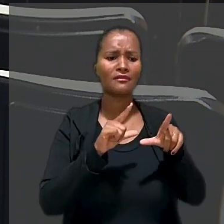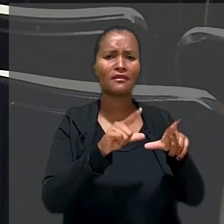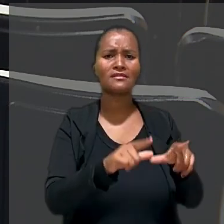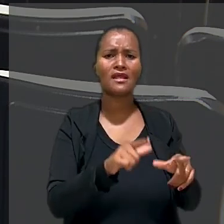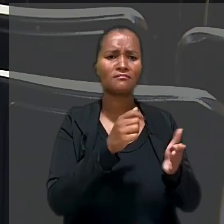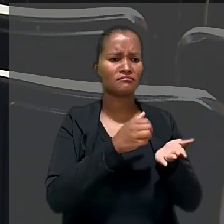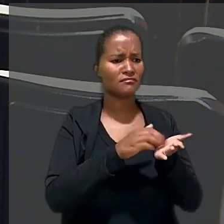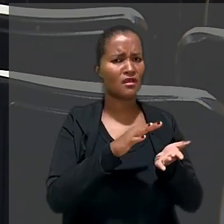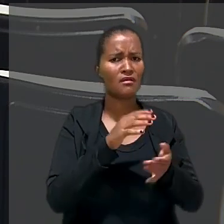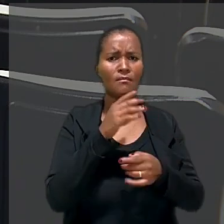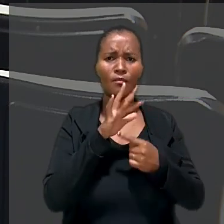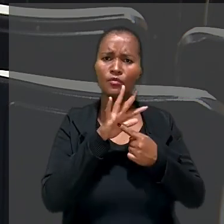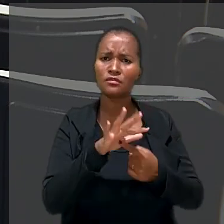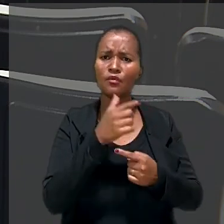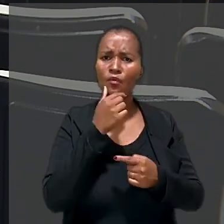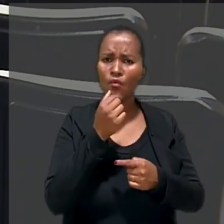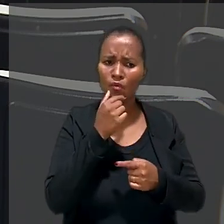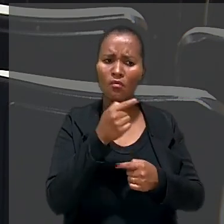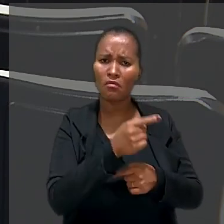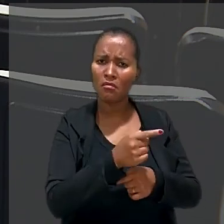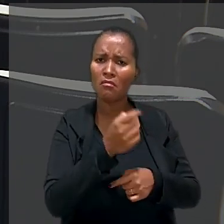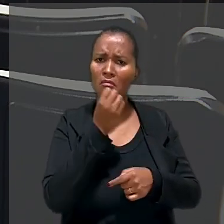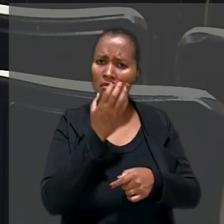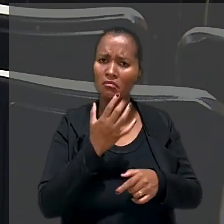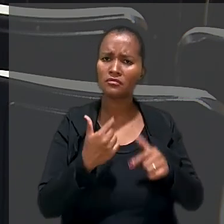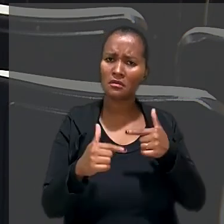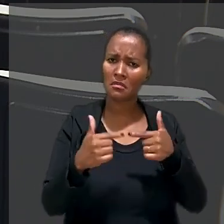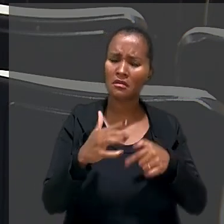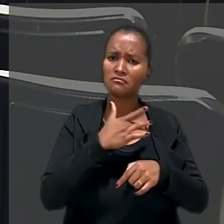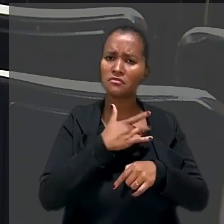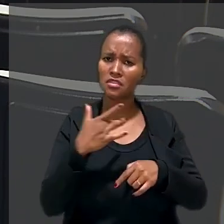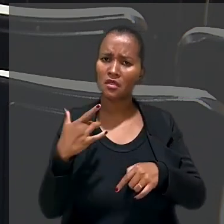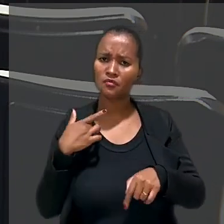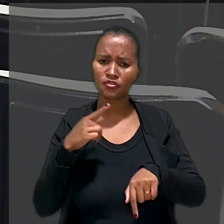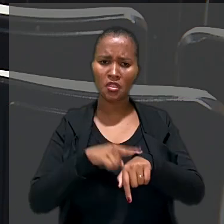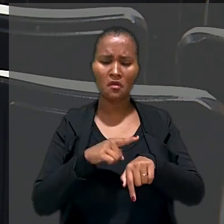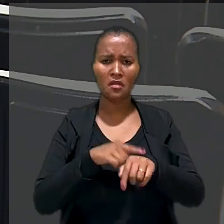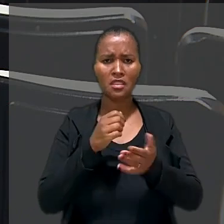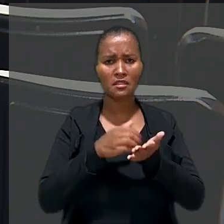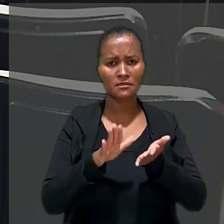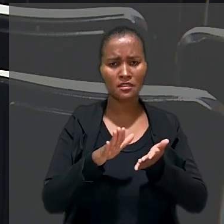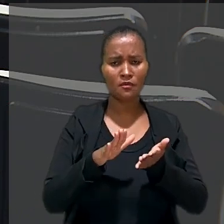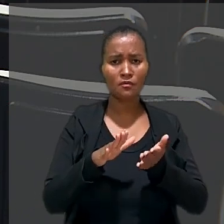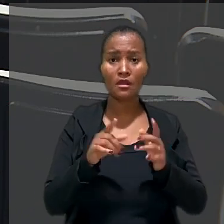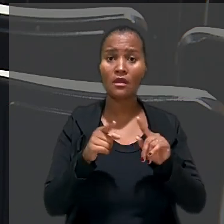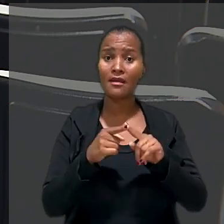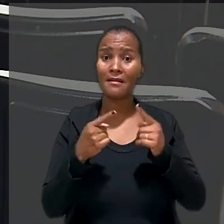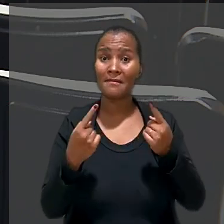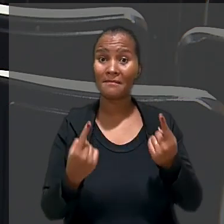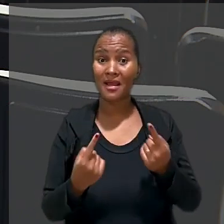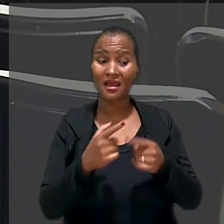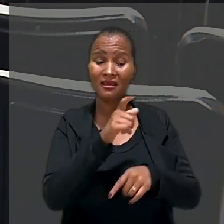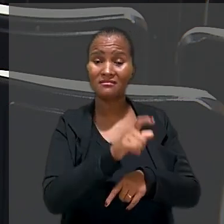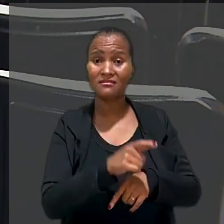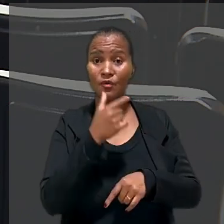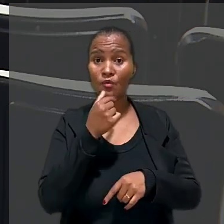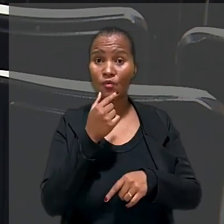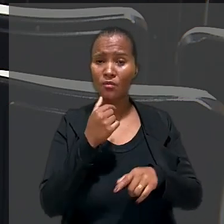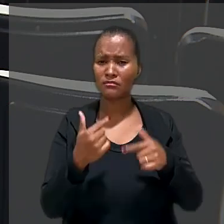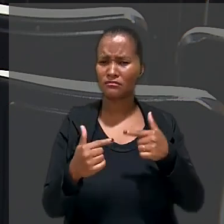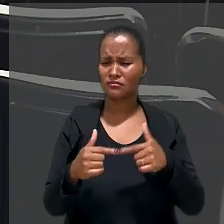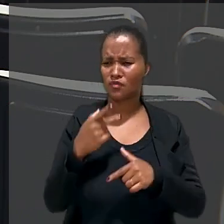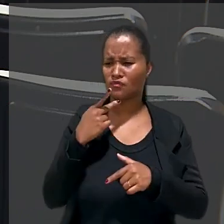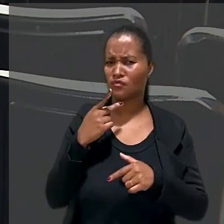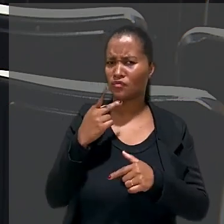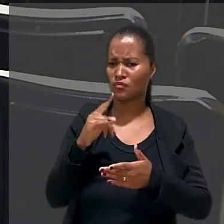atestado demissional declarando que o motorista estava em boas condições de saúde no momento da dispensa. No entanto, o